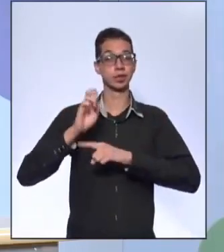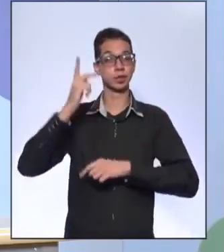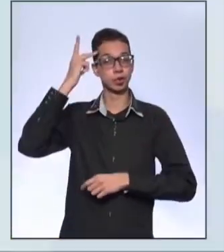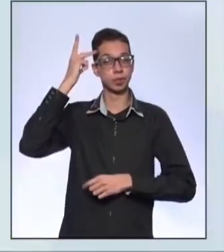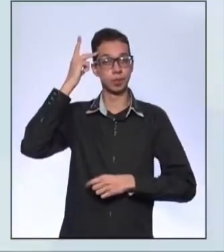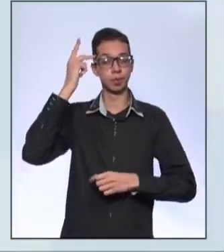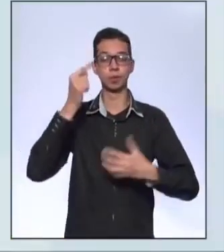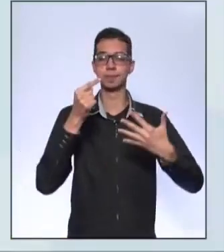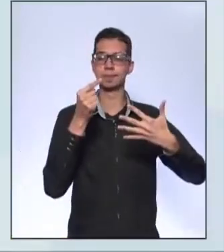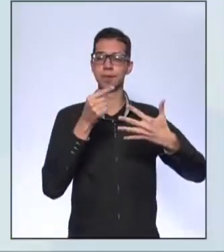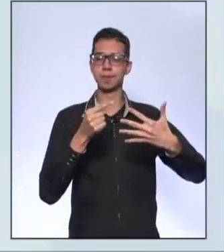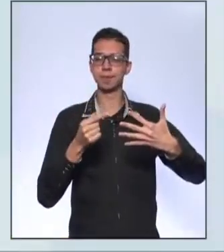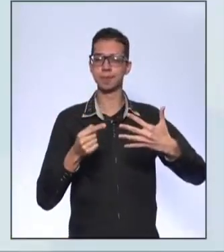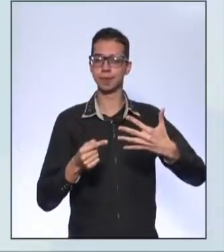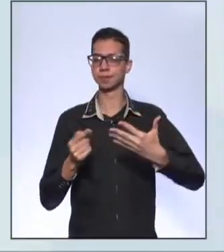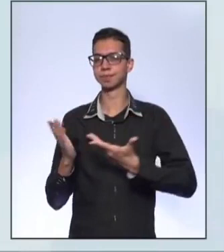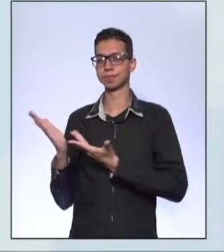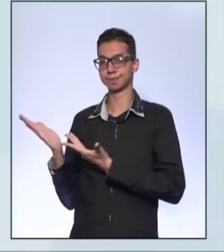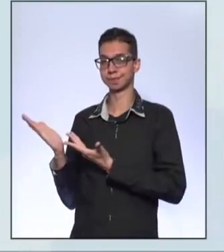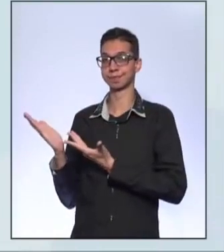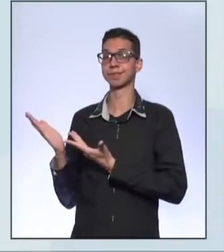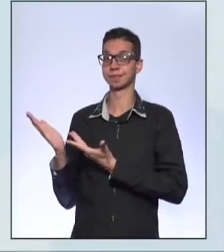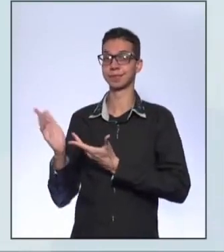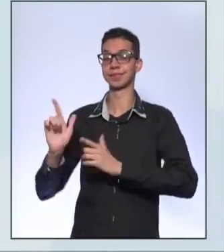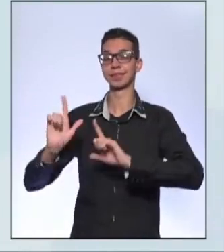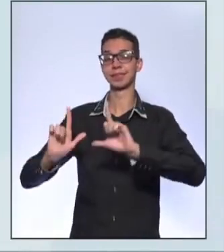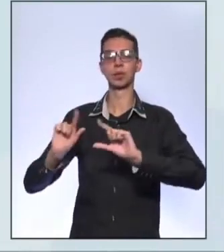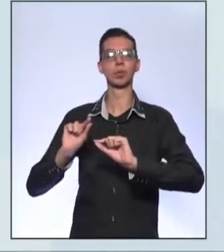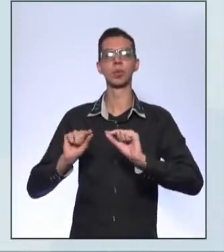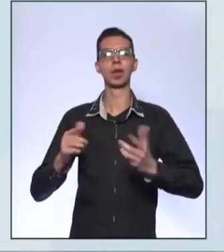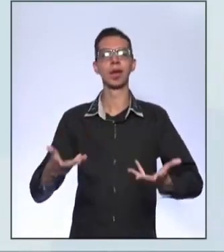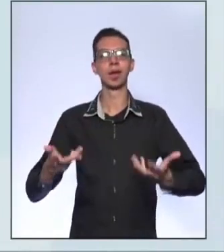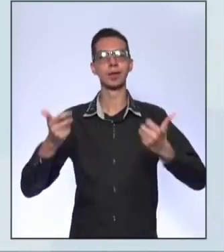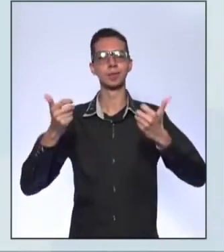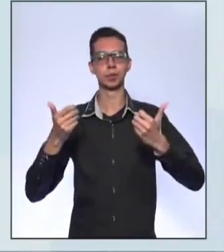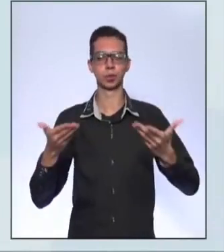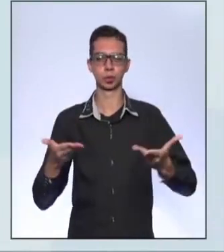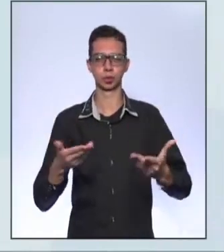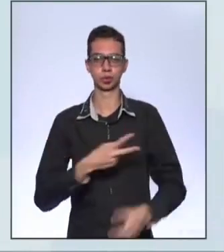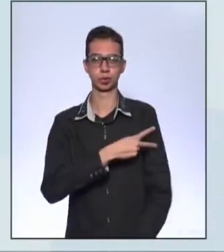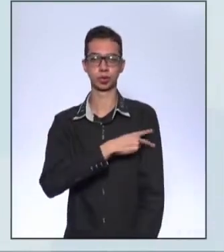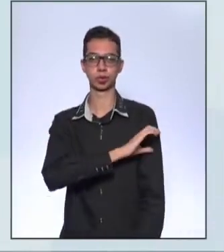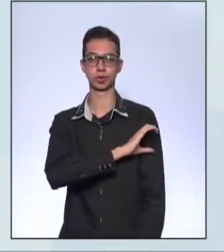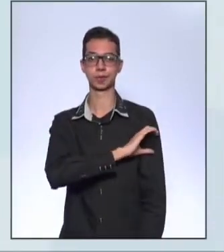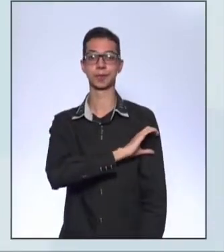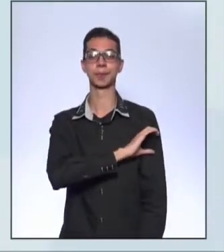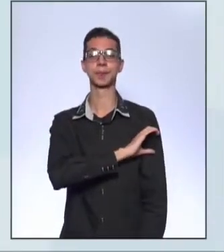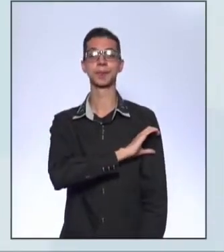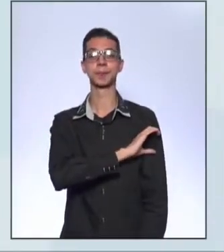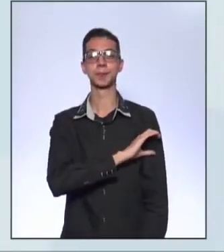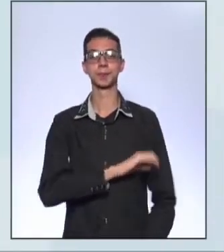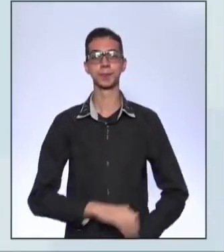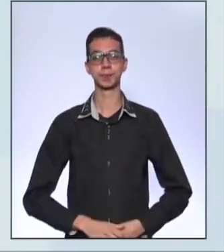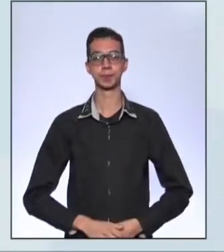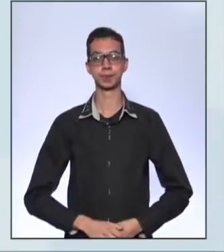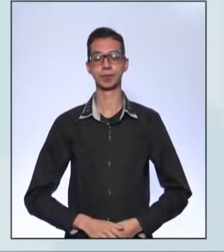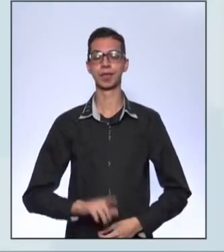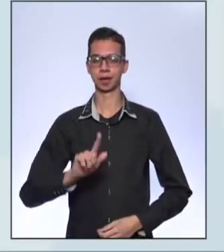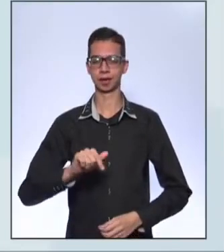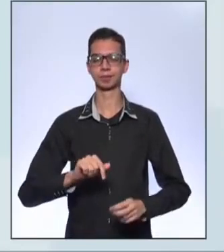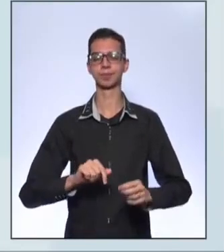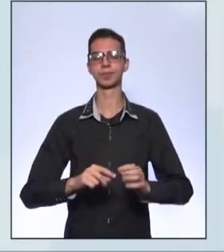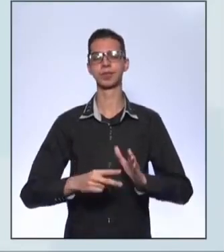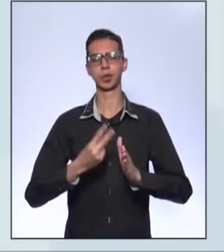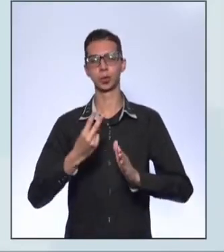aparecer na tela para vocês então as as habilidades de hoje da segunda série de ensino no ensino médio são do segundo